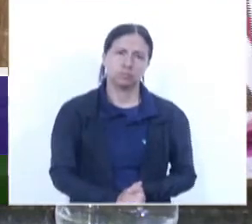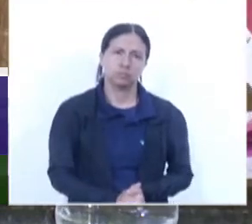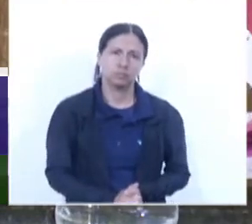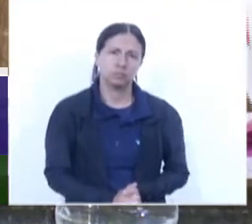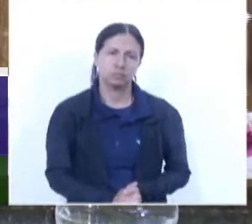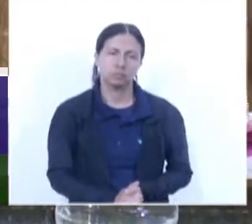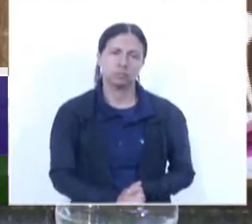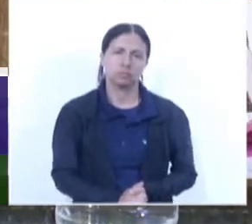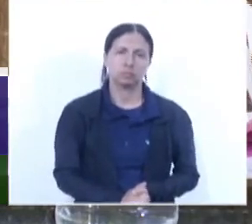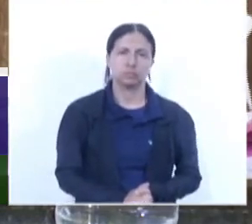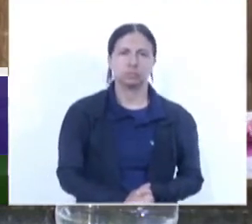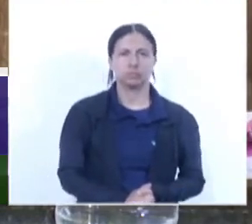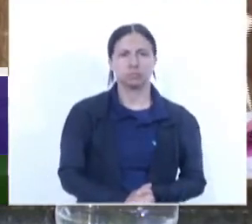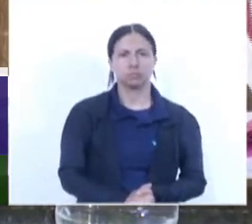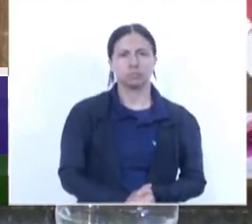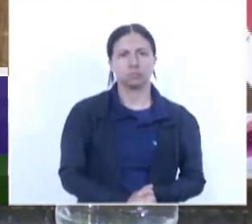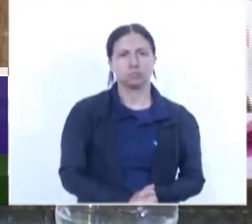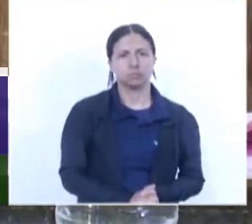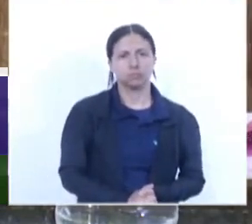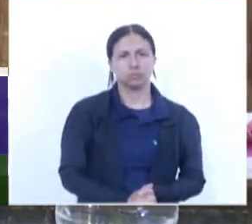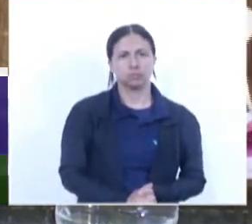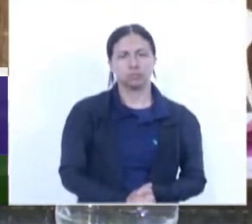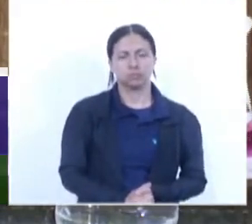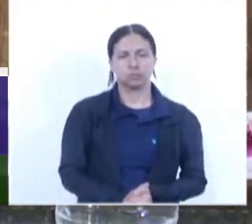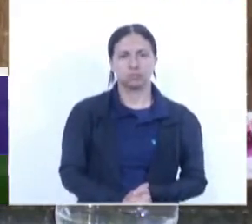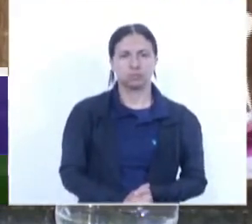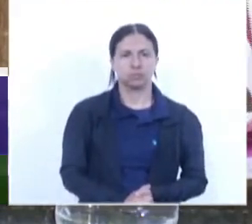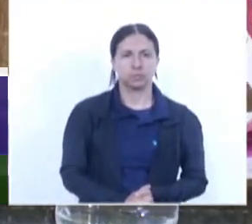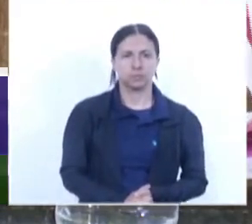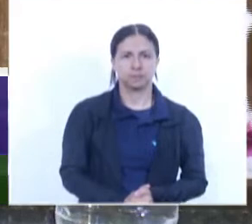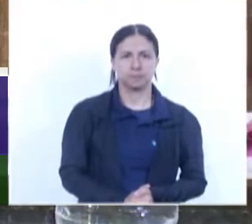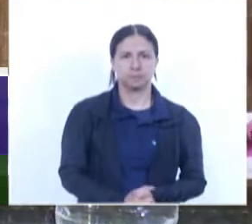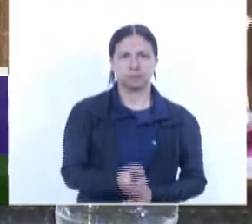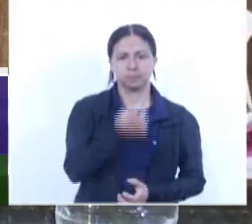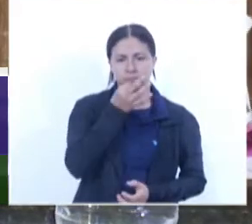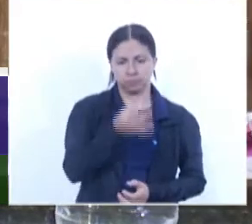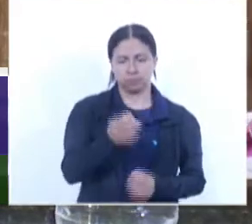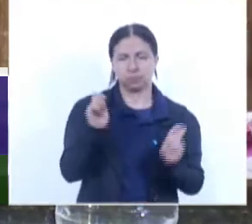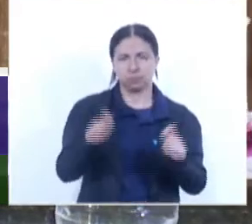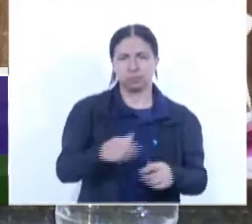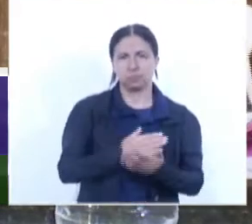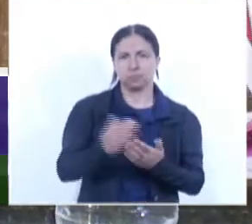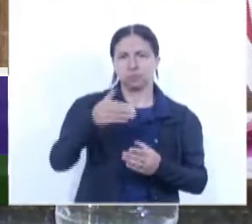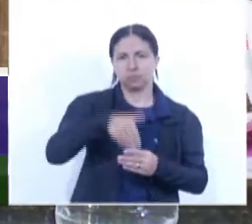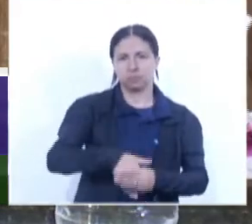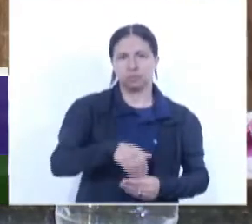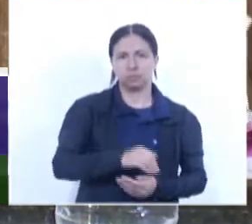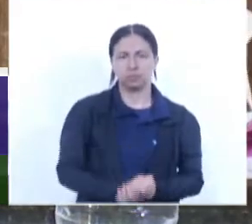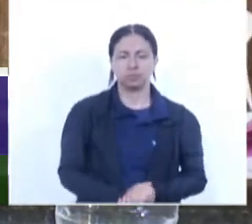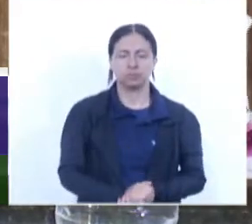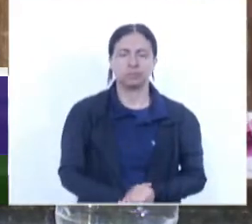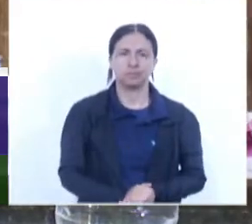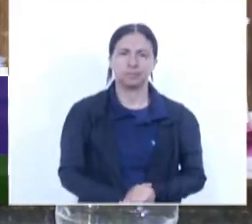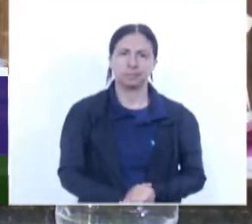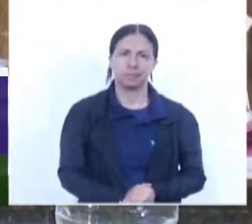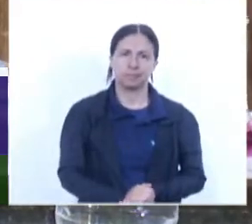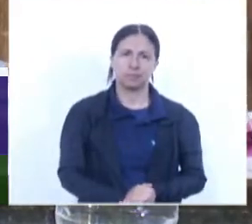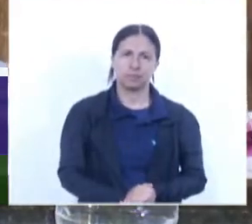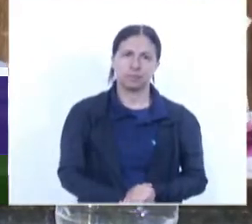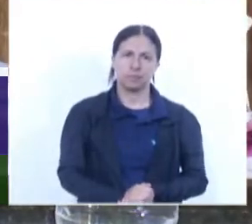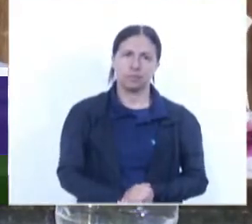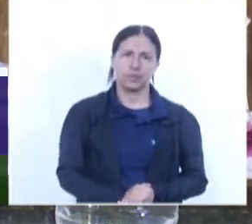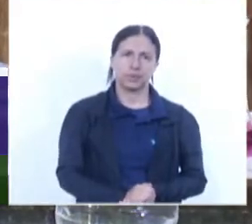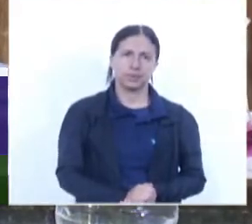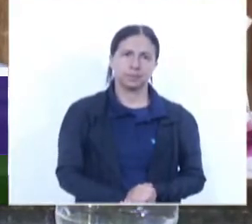de educação com a televisão e justiça que opina favaroamente ao projeto E quanto a